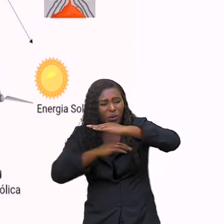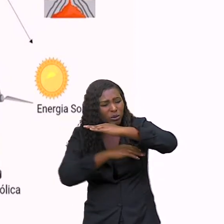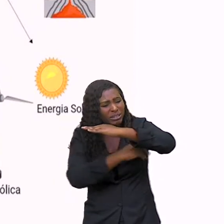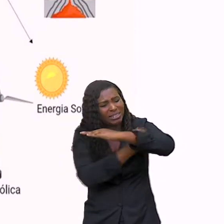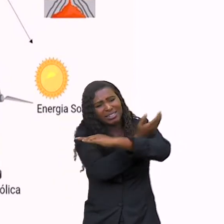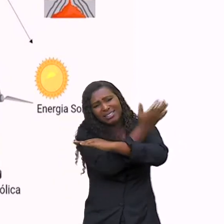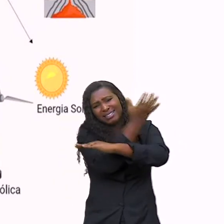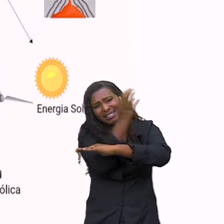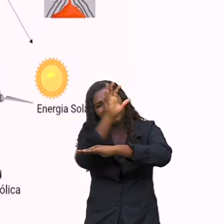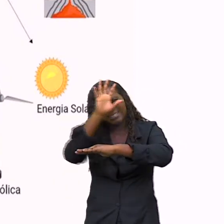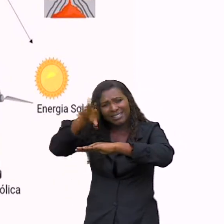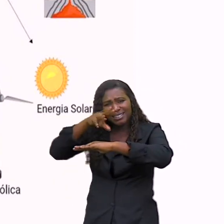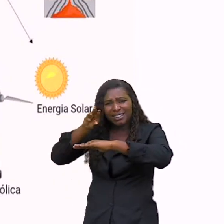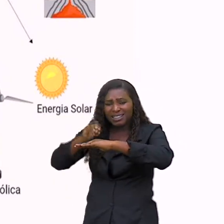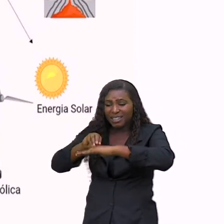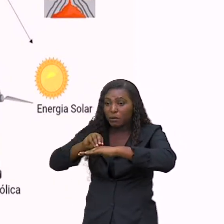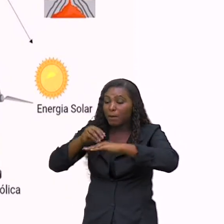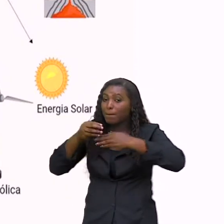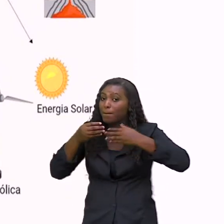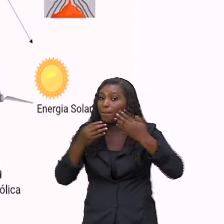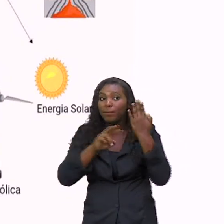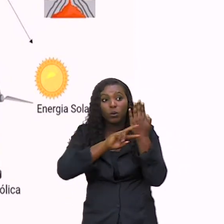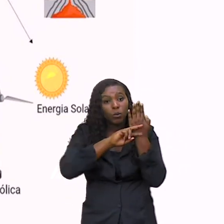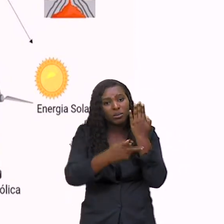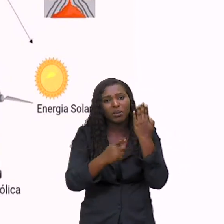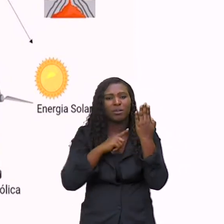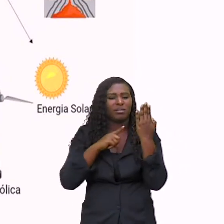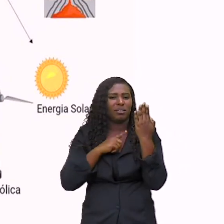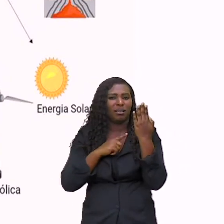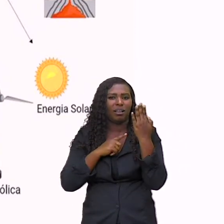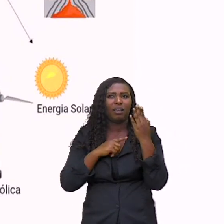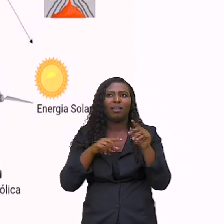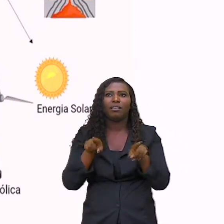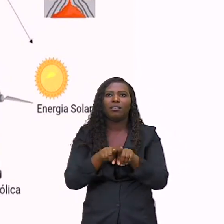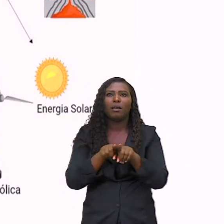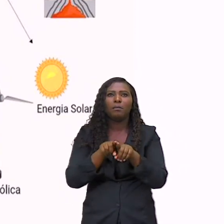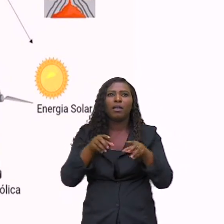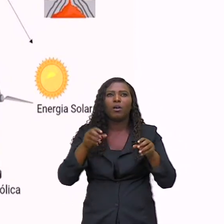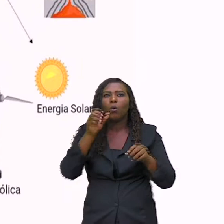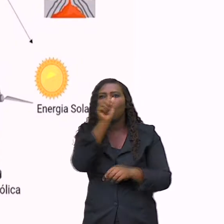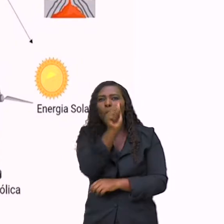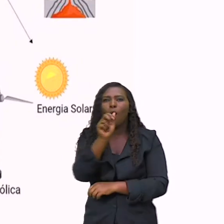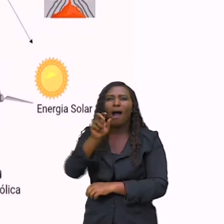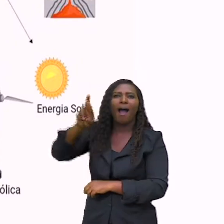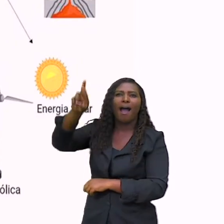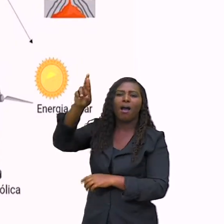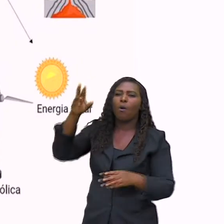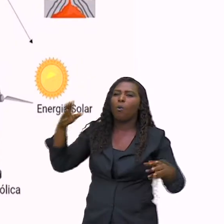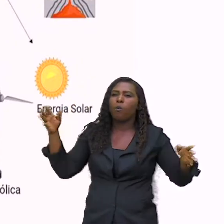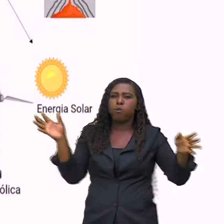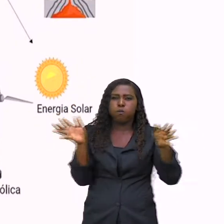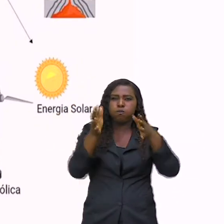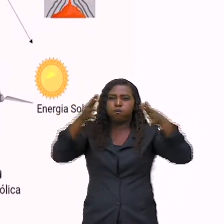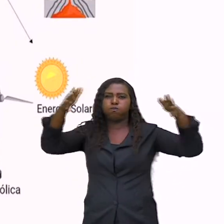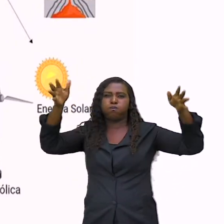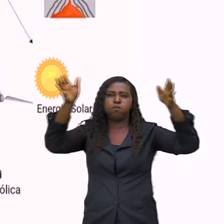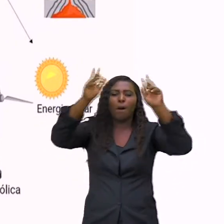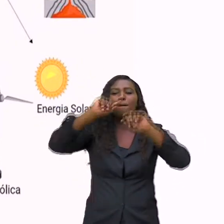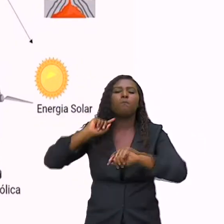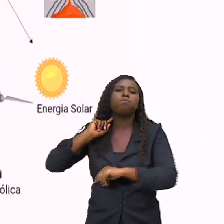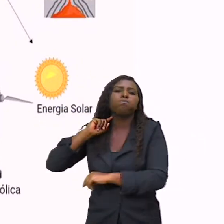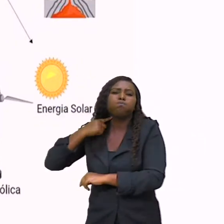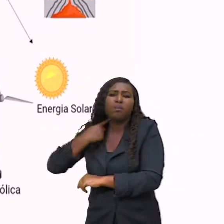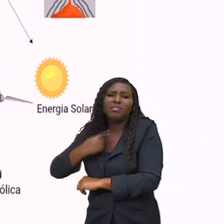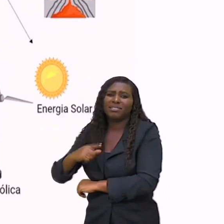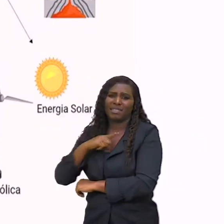espécies, degradação do meio ambiente. Portanto, vale ressaltar que as fontes de